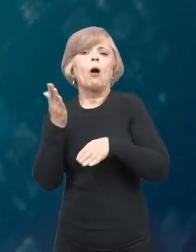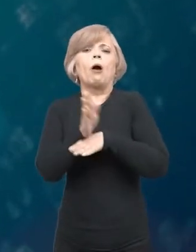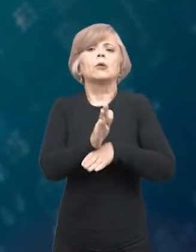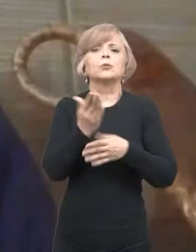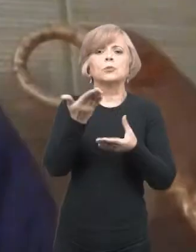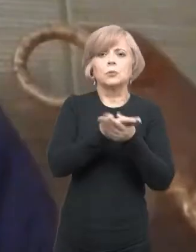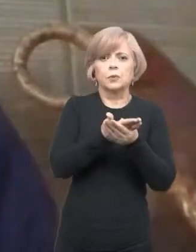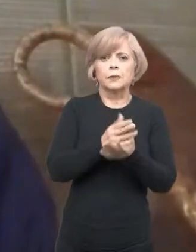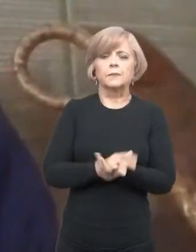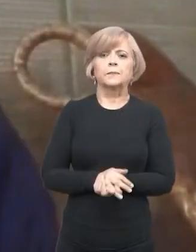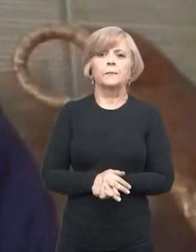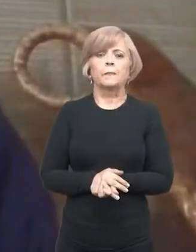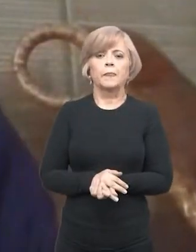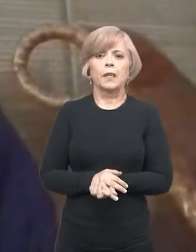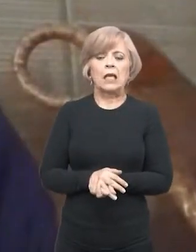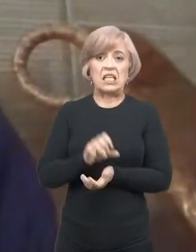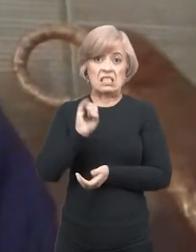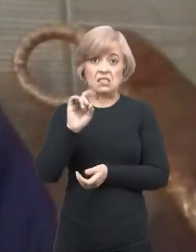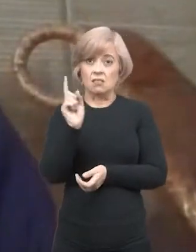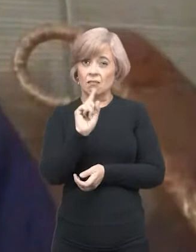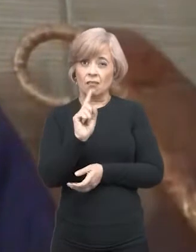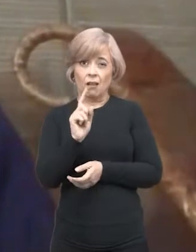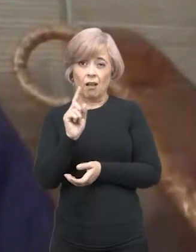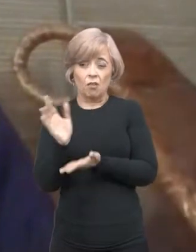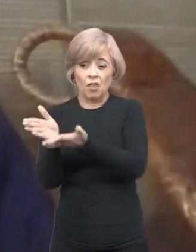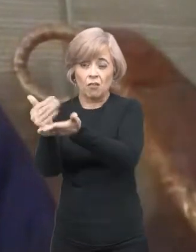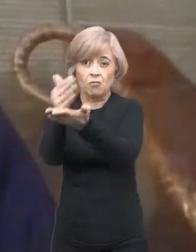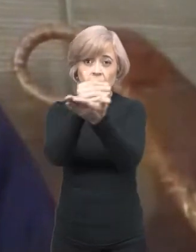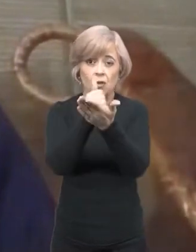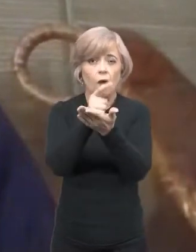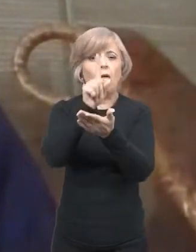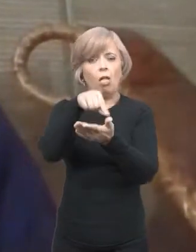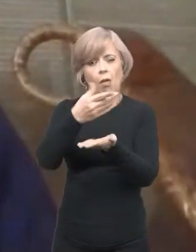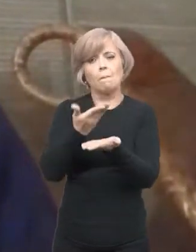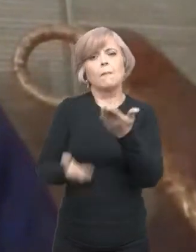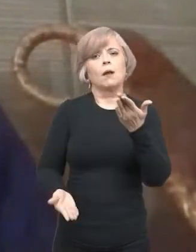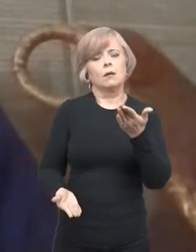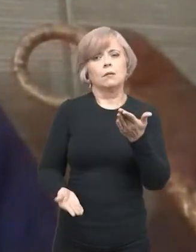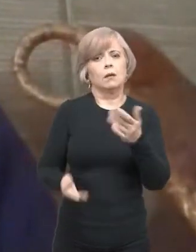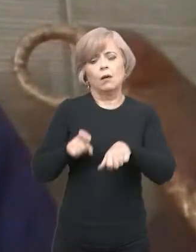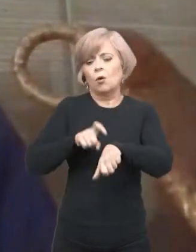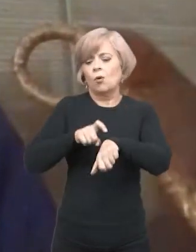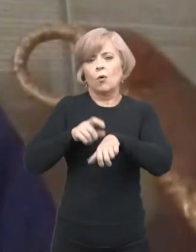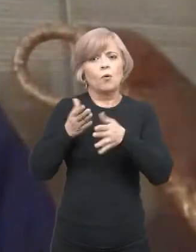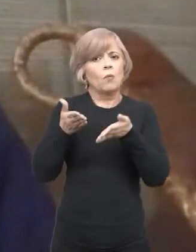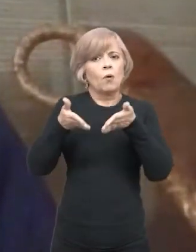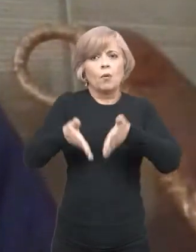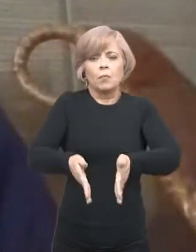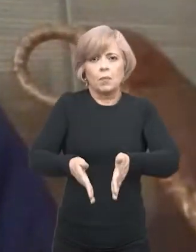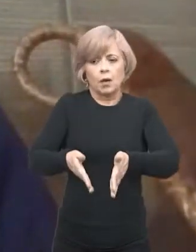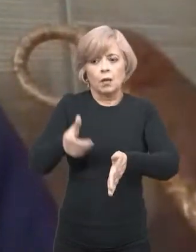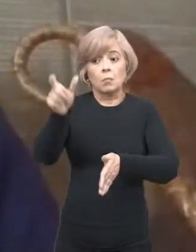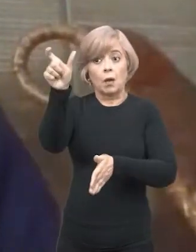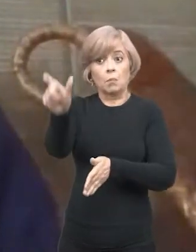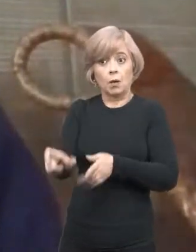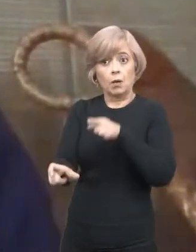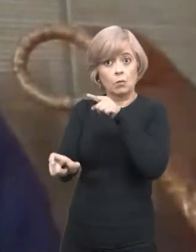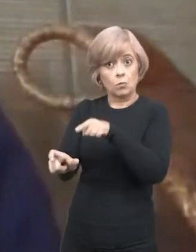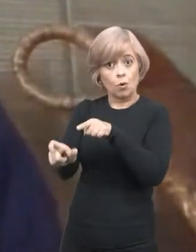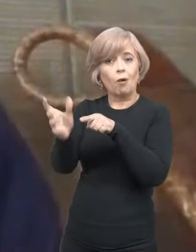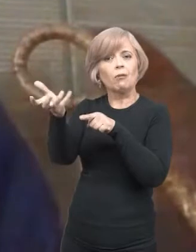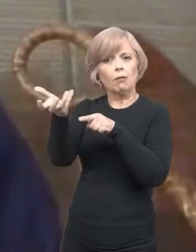do caso? O não fornecimento de tais dados é a perda de uma chance, né? É uma perda de uma chance para quem